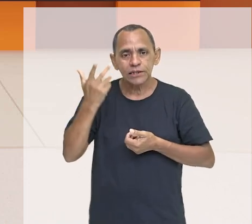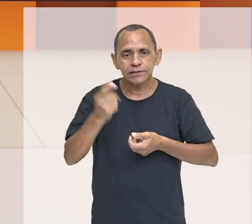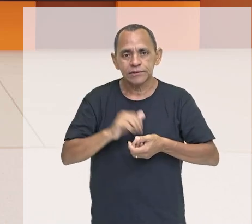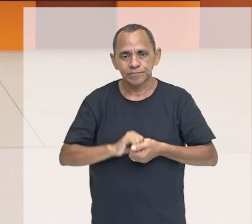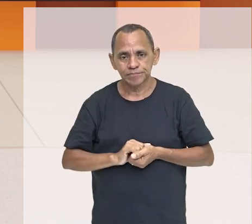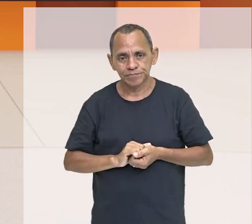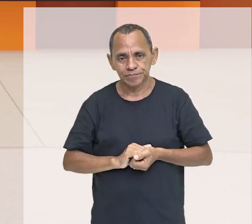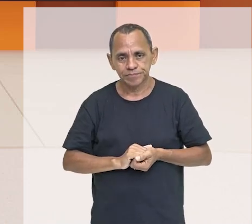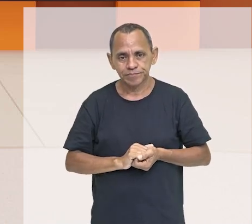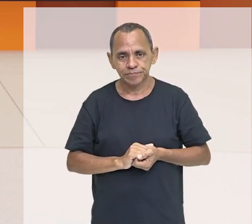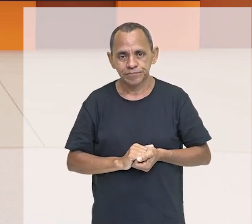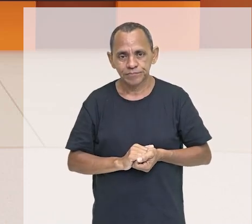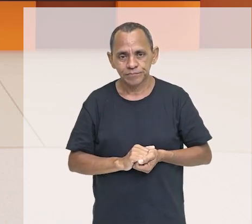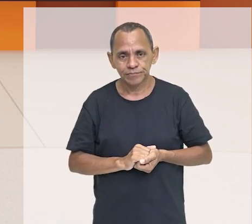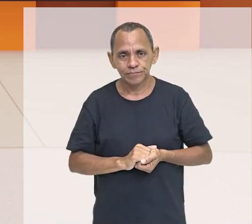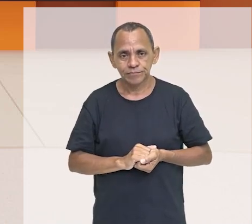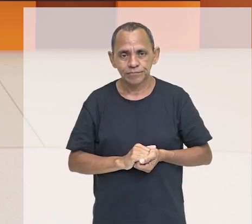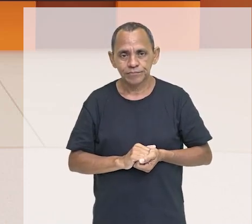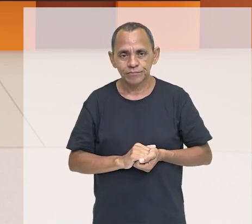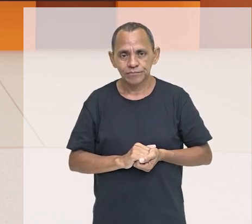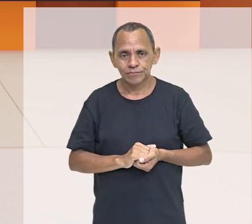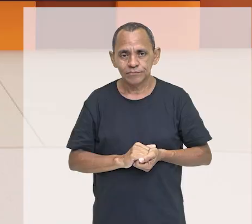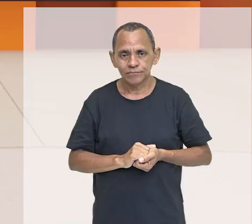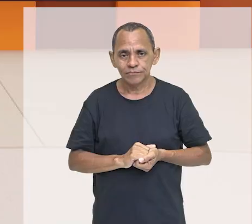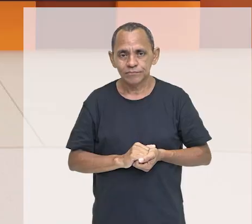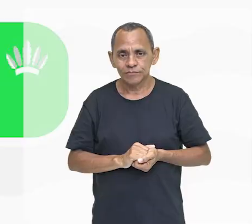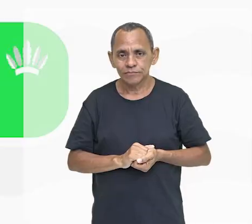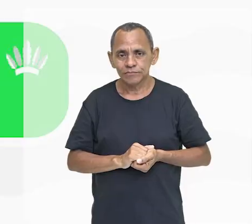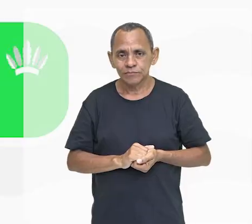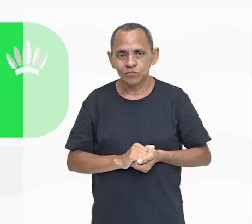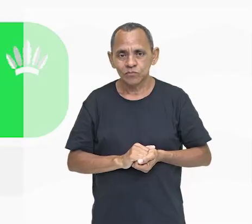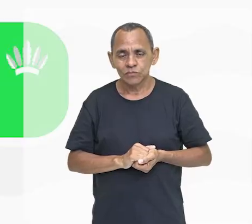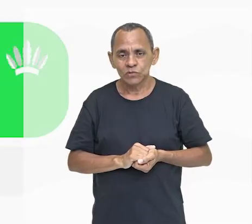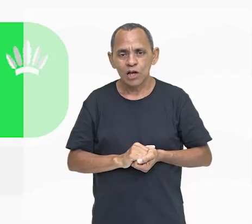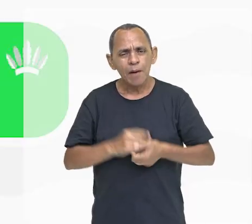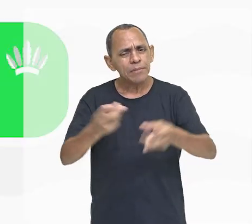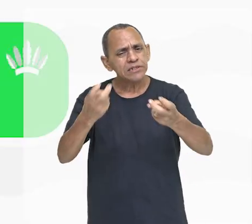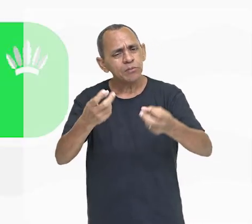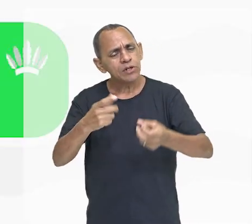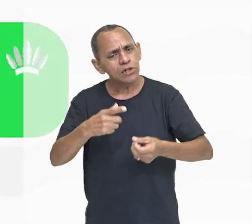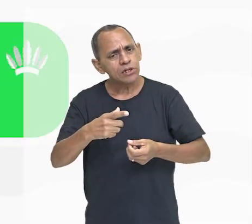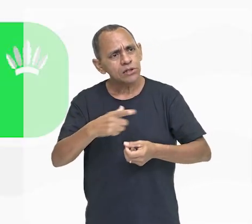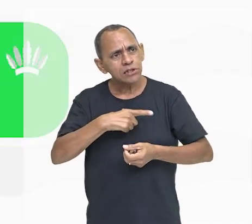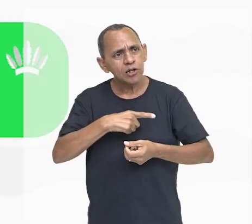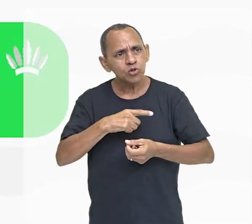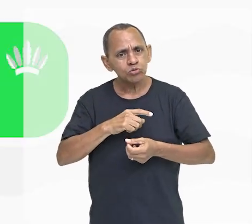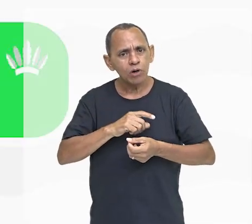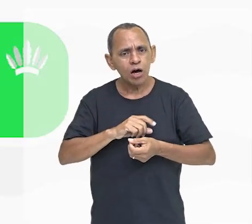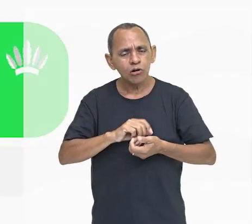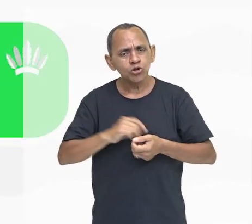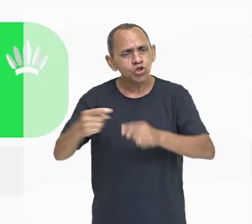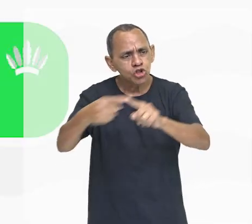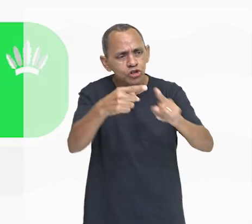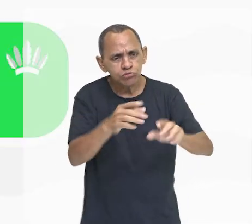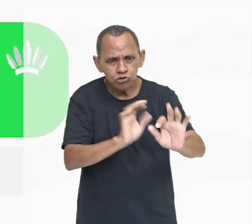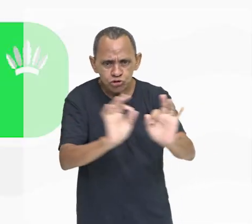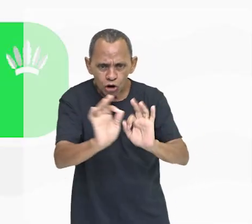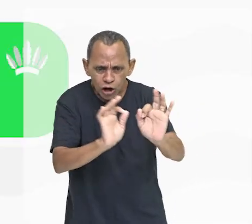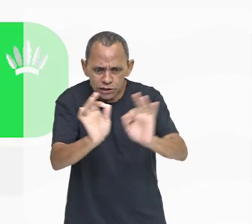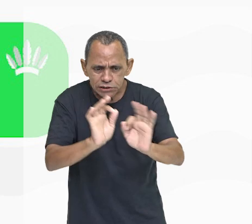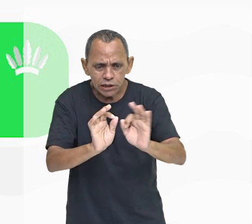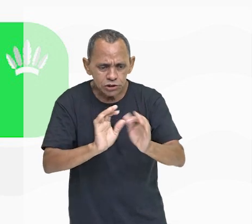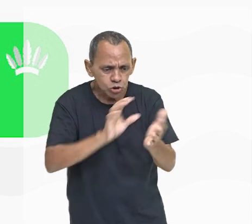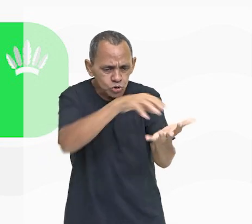não é isso? Nós vamos então ver que nós temos aí a forma de organização desses